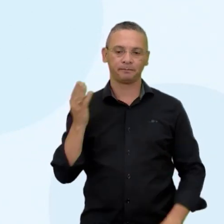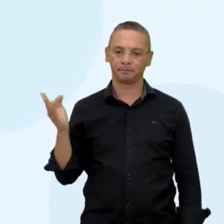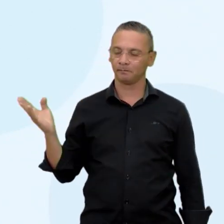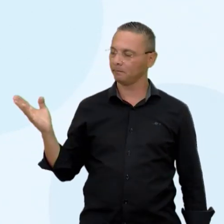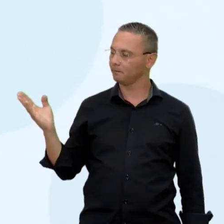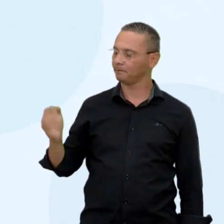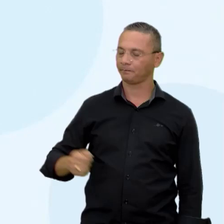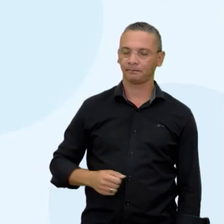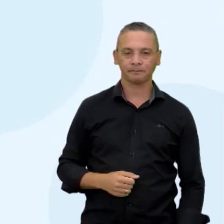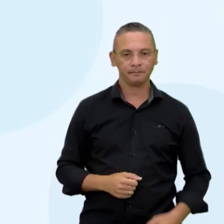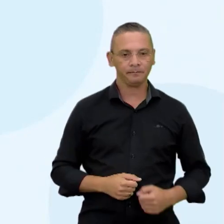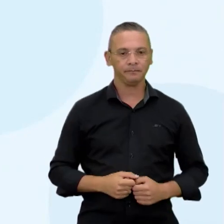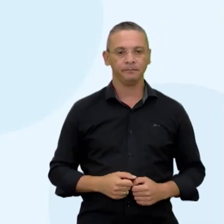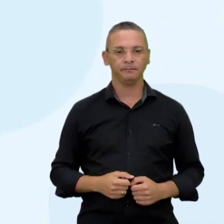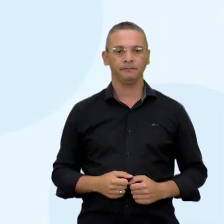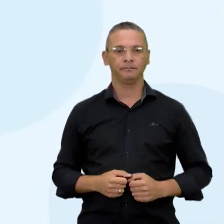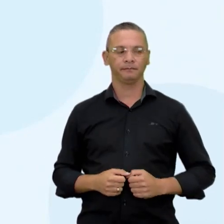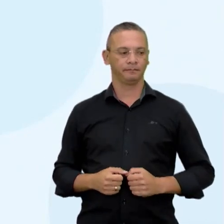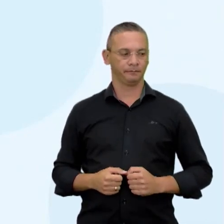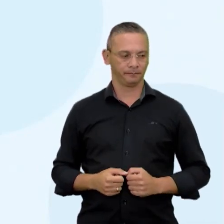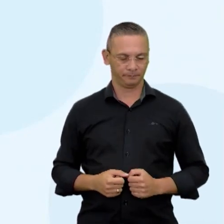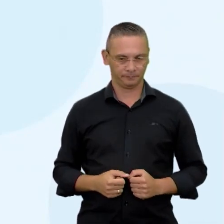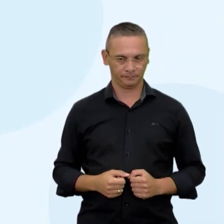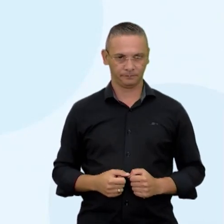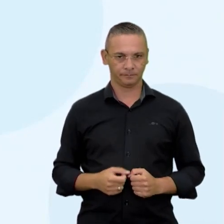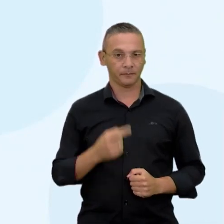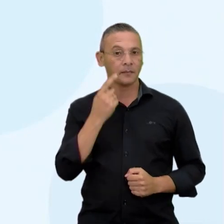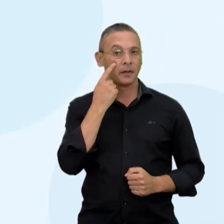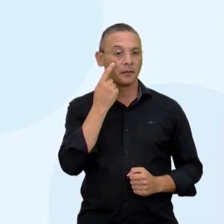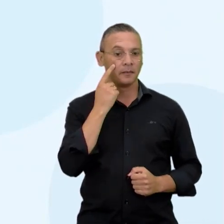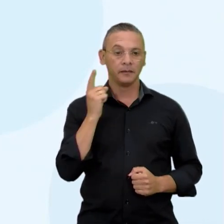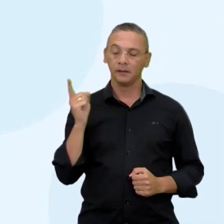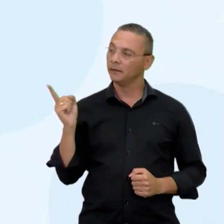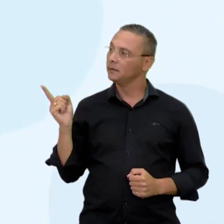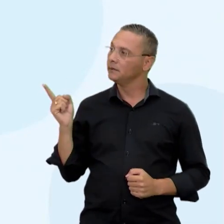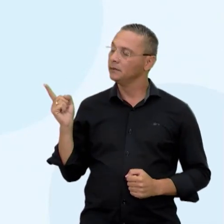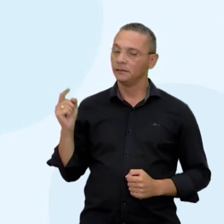a caneta, vou pegar aqui a cor vermelha. Olha só, você tem uma